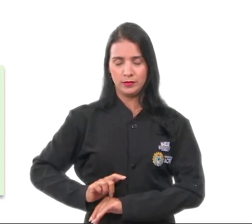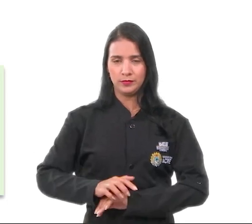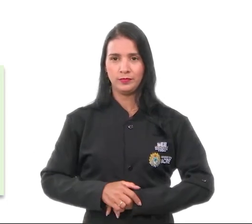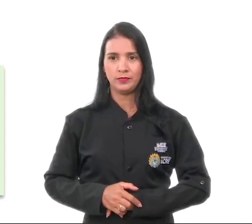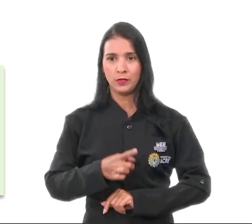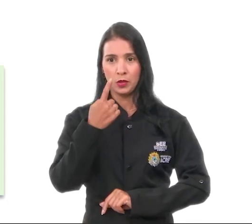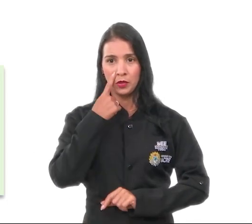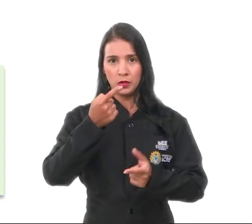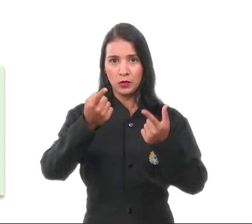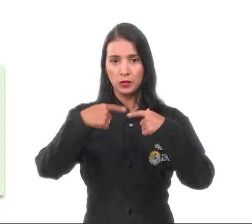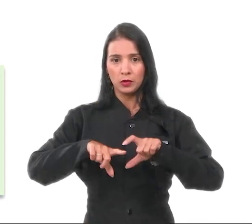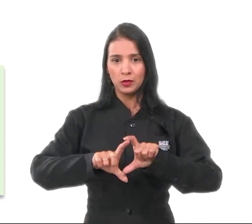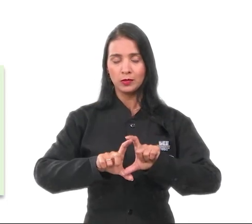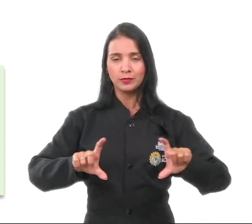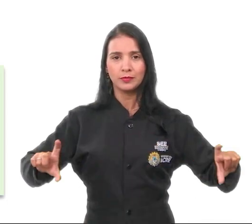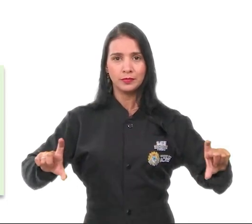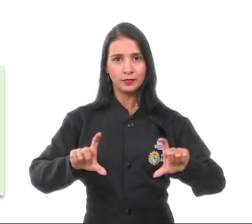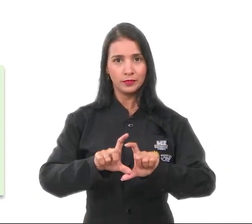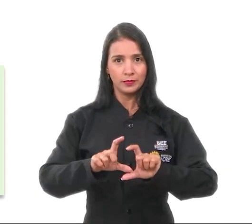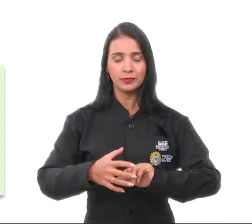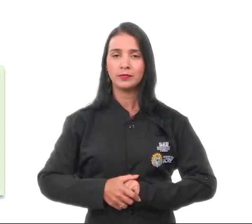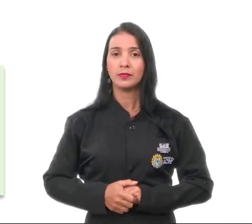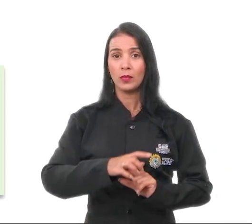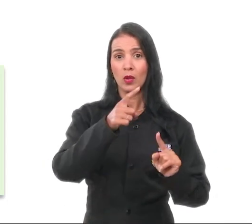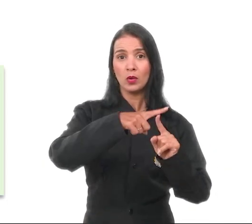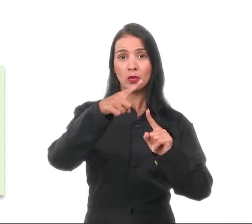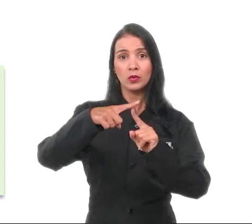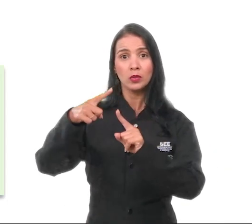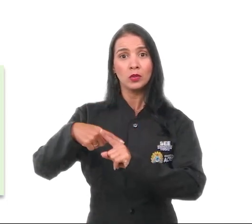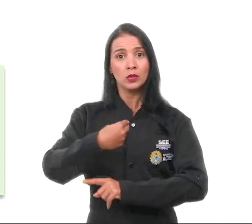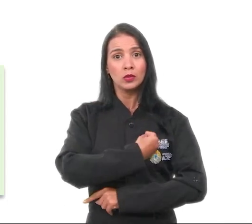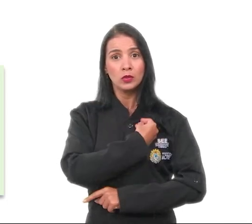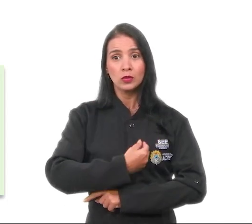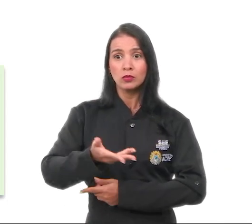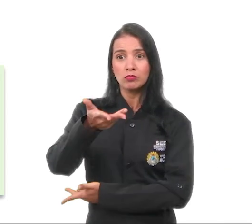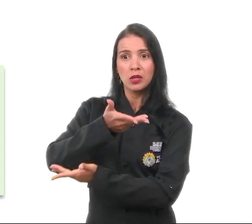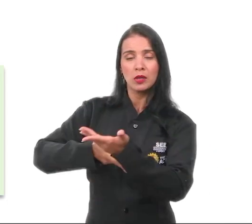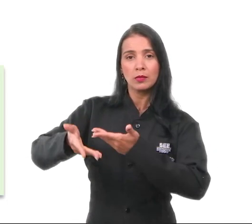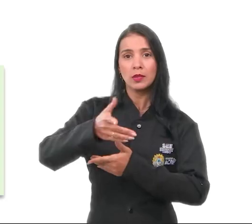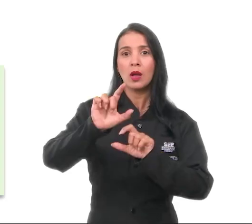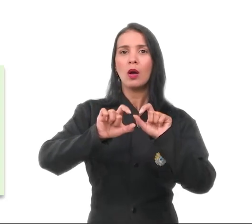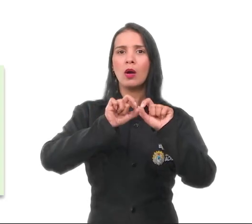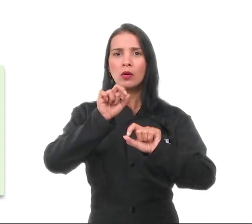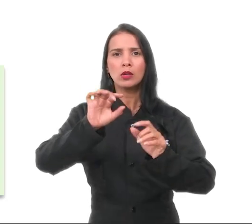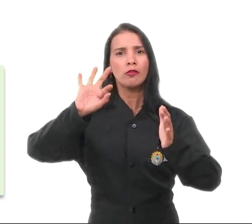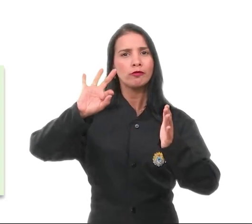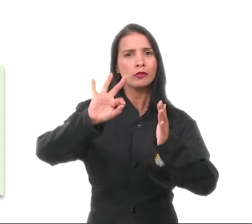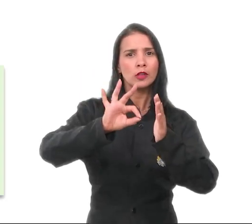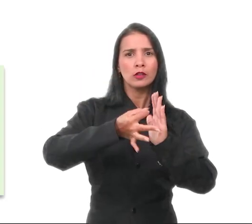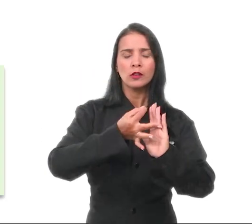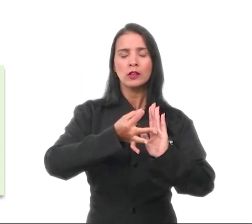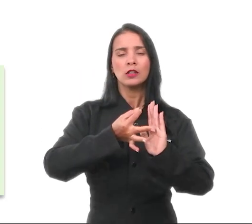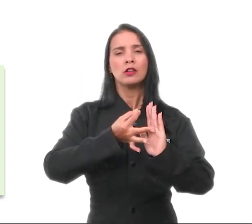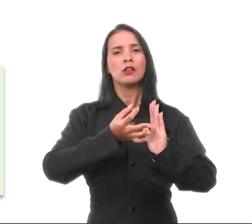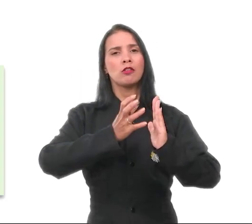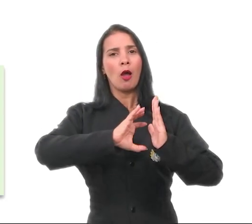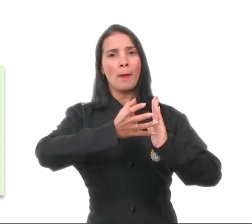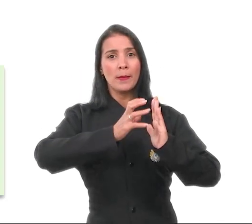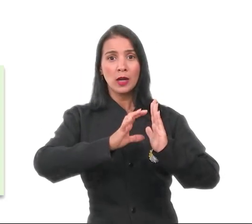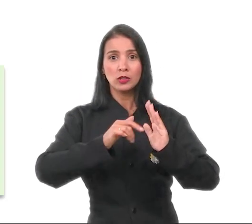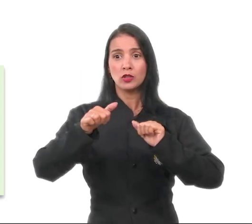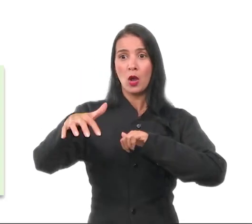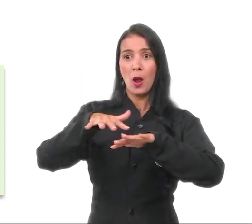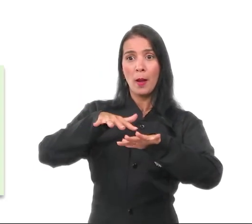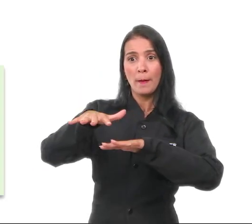abaixo os tipos de participação: ativa, filiação, candidatura, mobilização